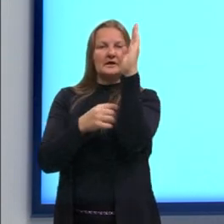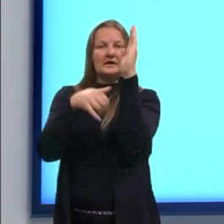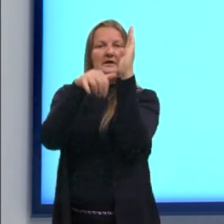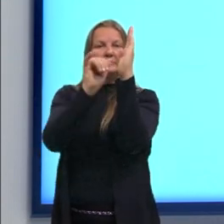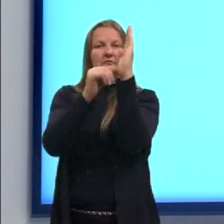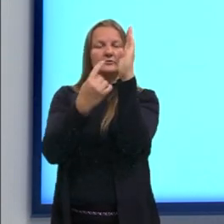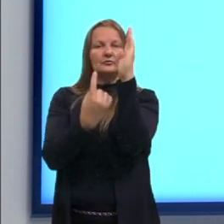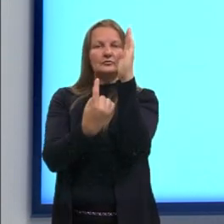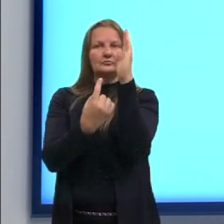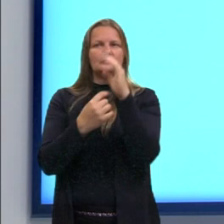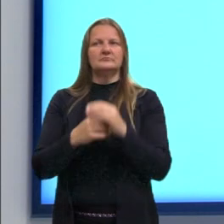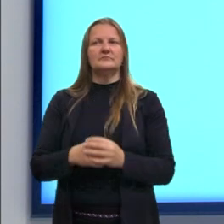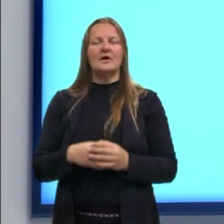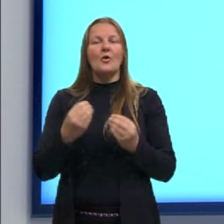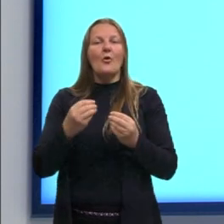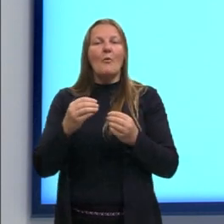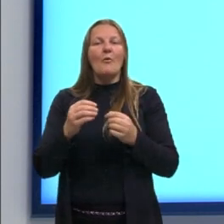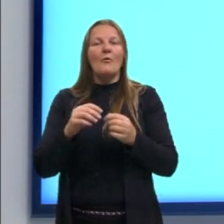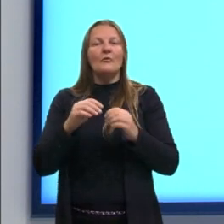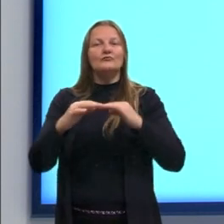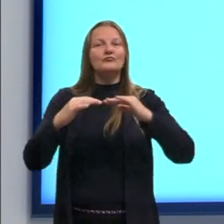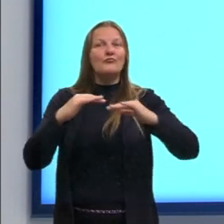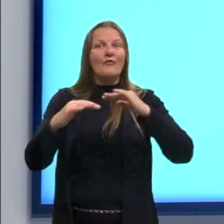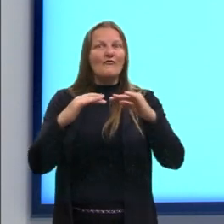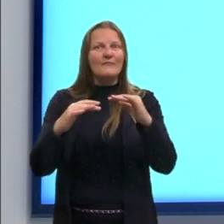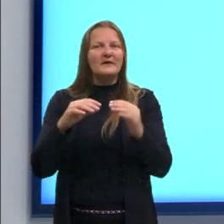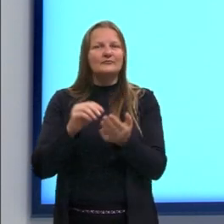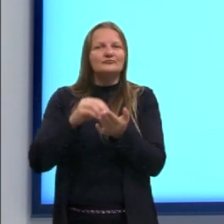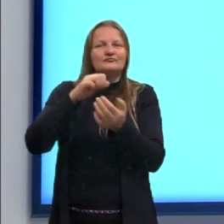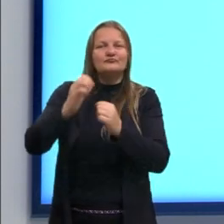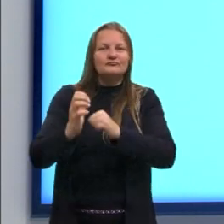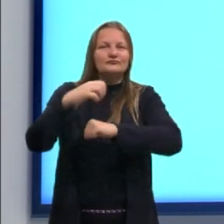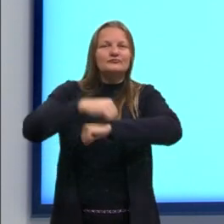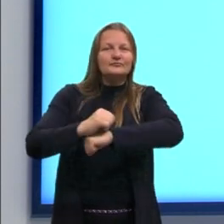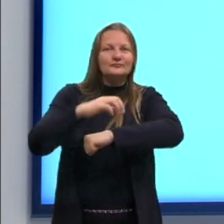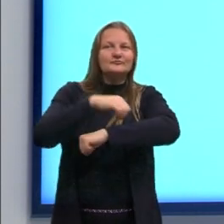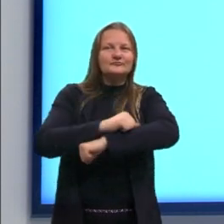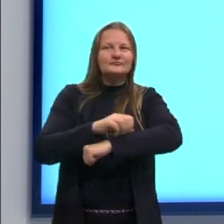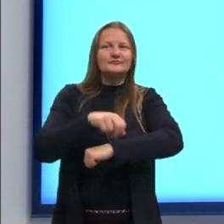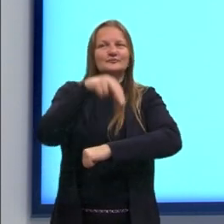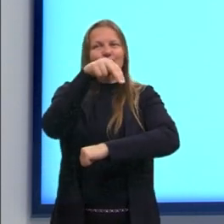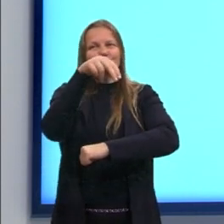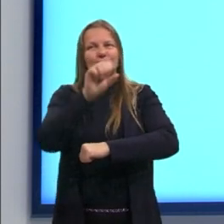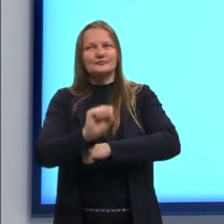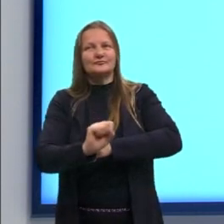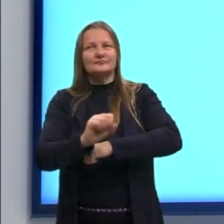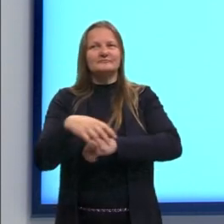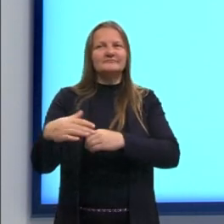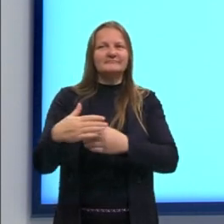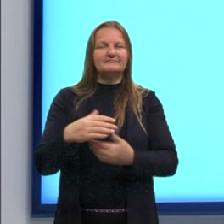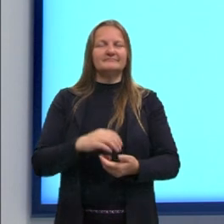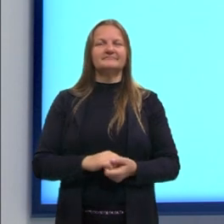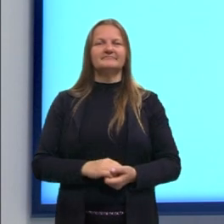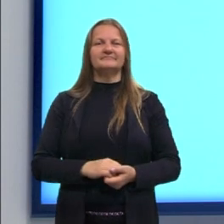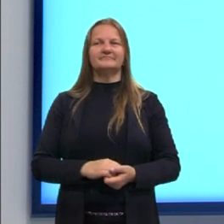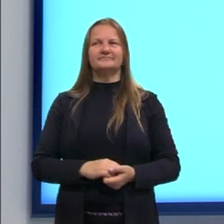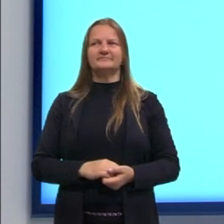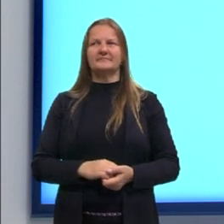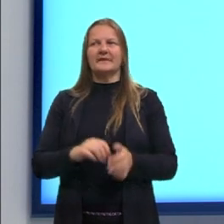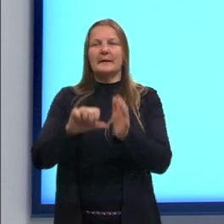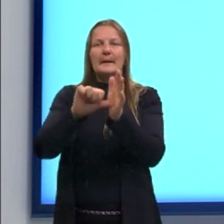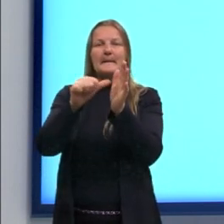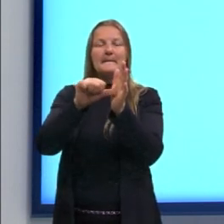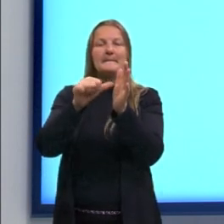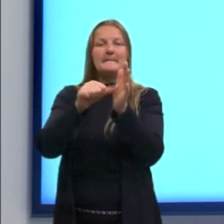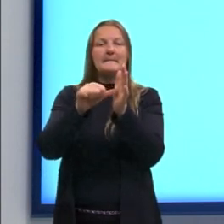nós vamos ver esses comandos né os comandos que foram feitos pelo para o robozinho ali a